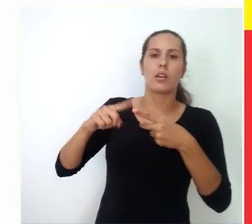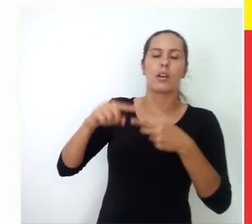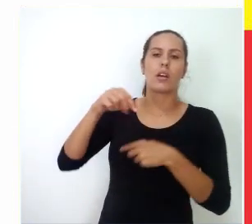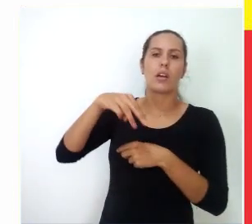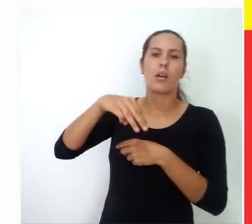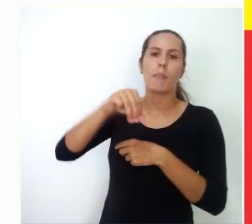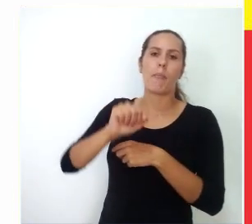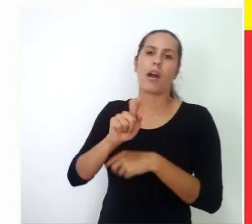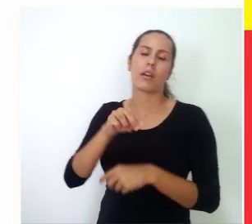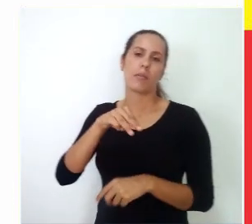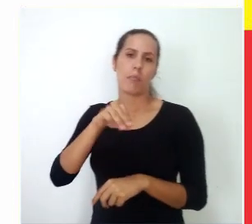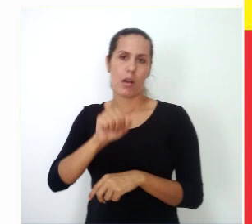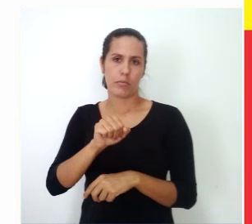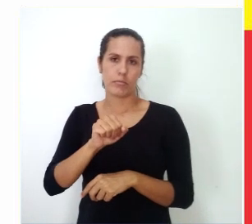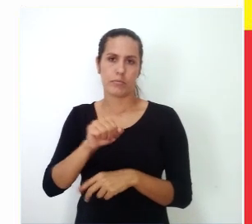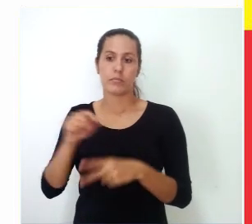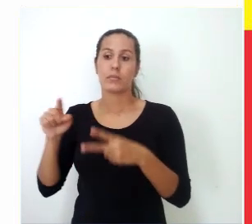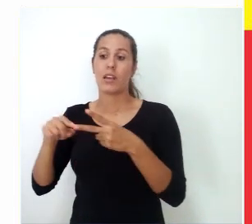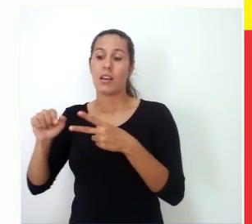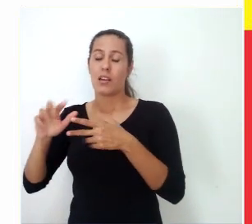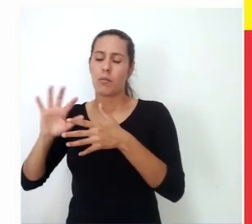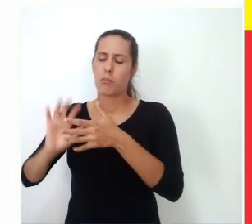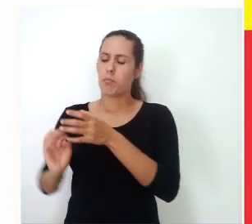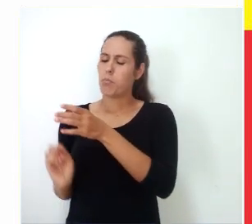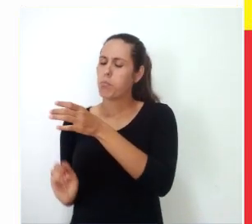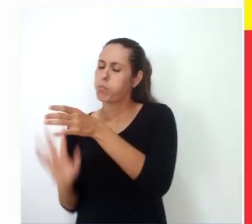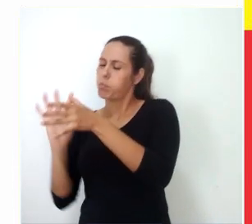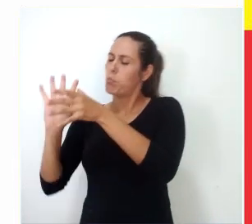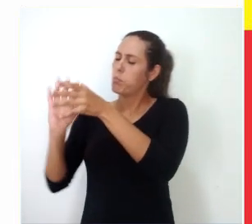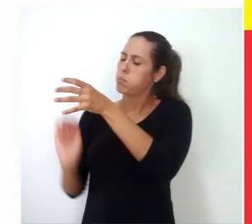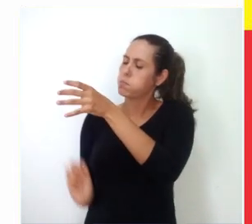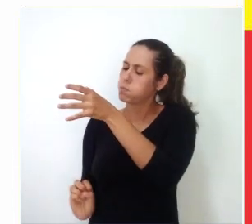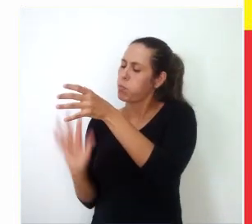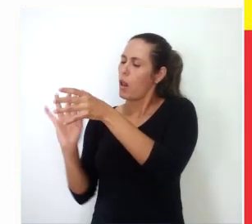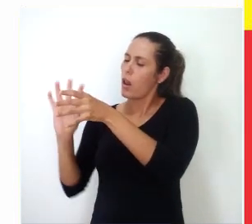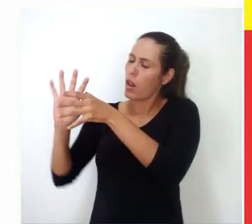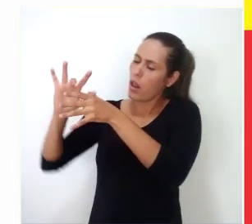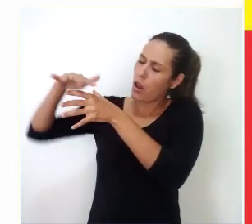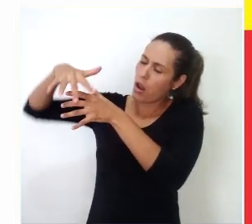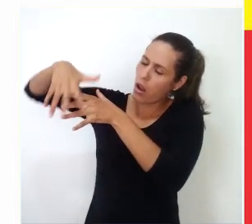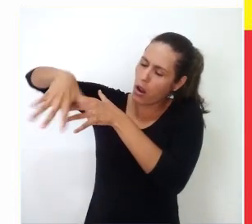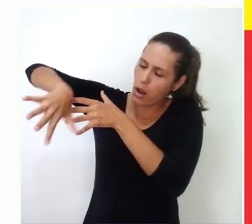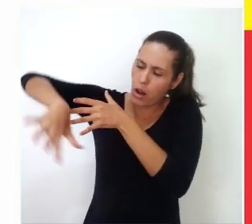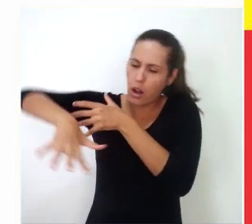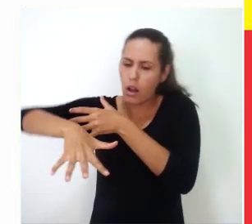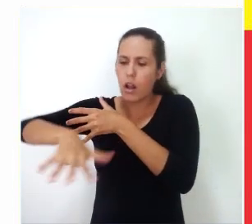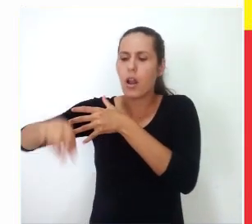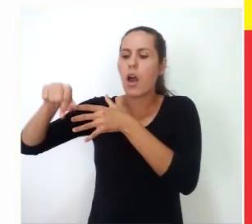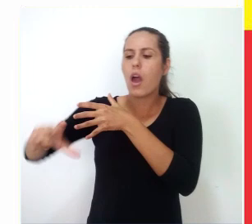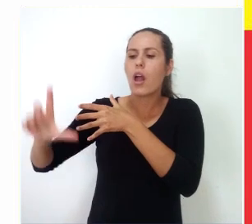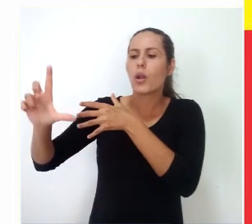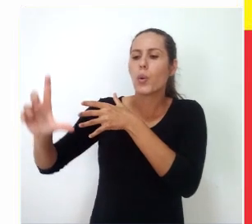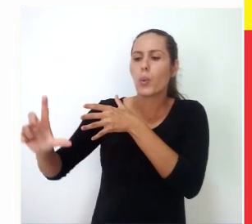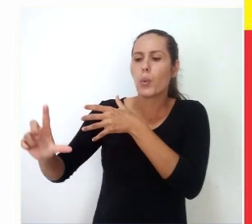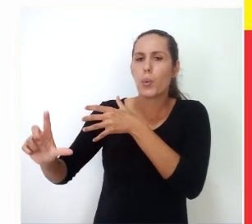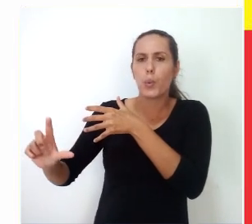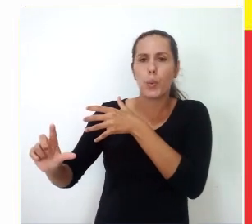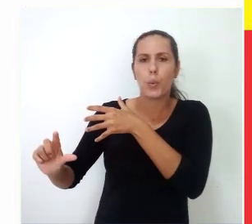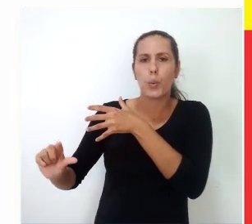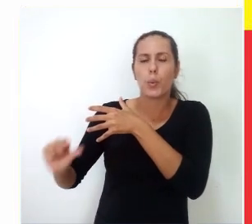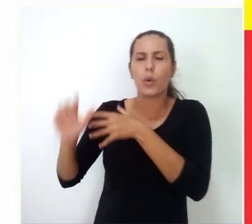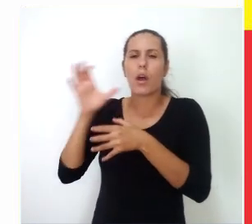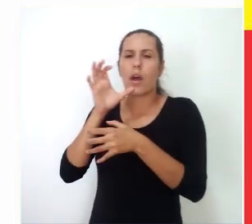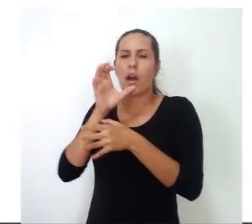esfria, a lava esfria na superfície terrestre já, vai dar origem a quê? As